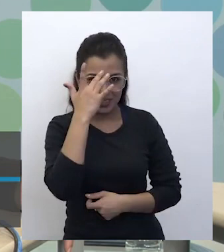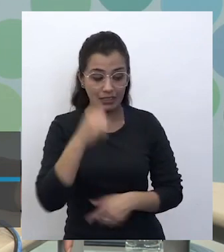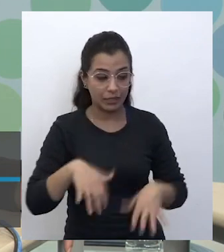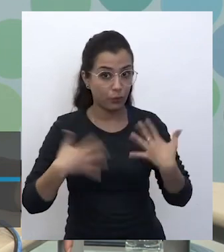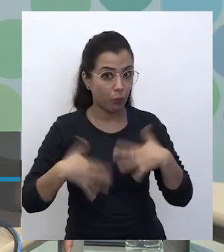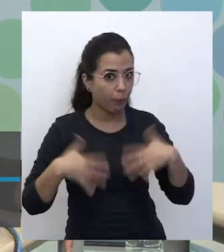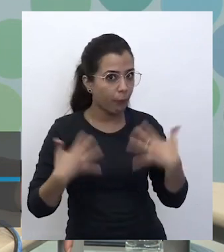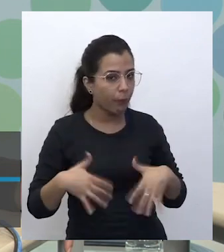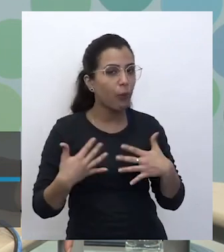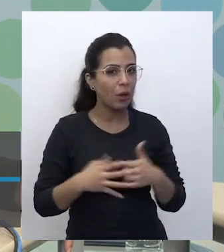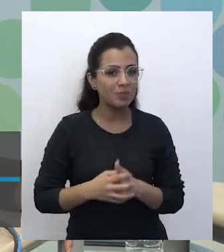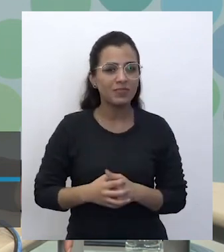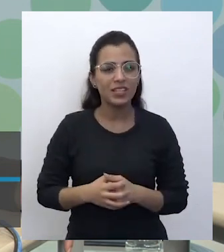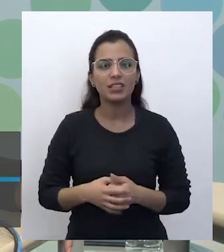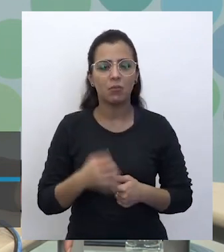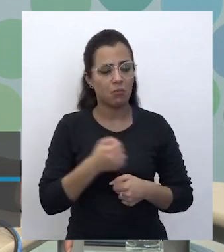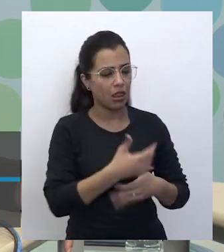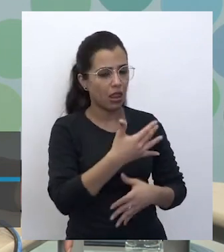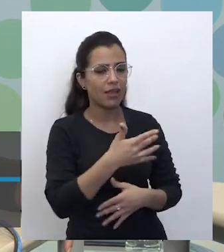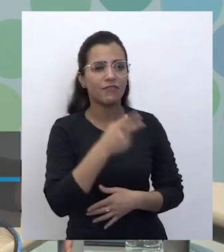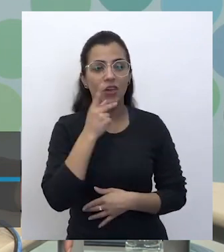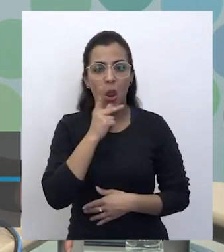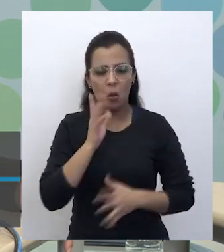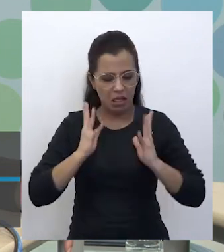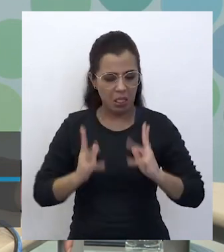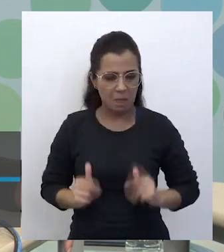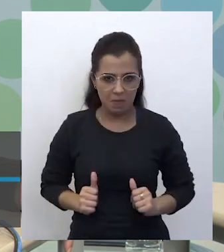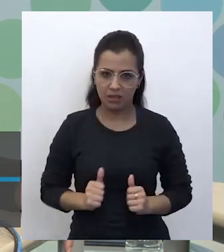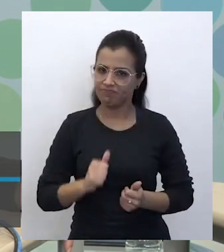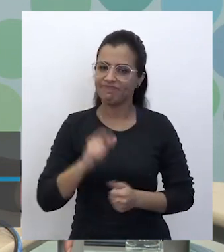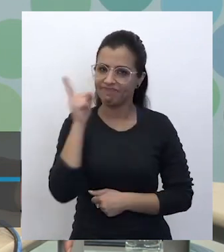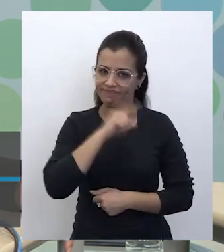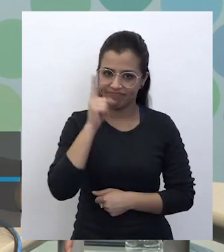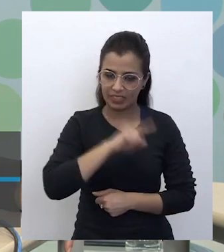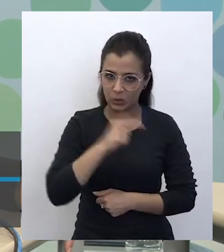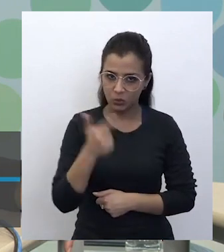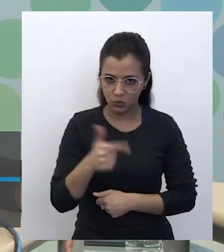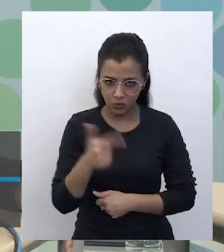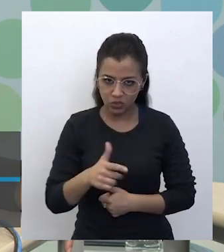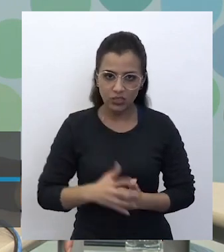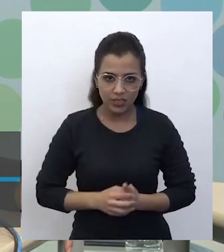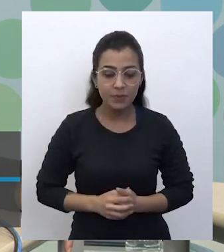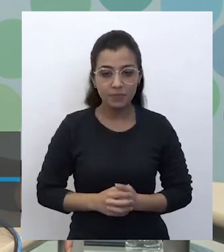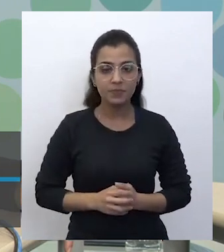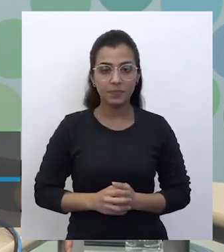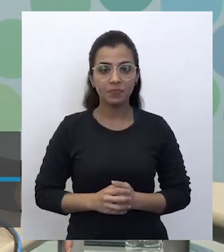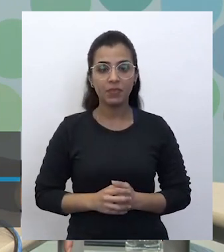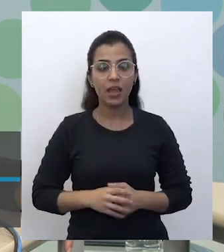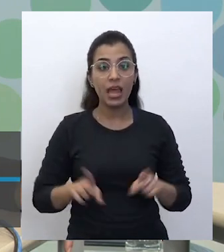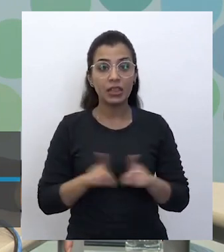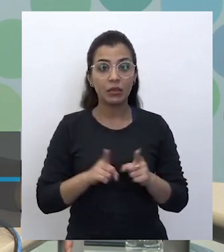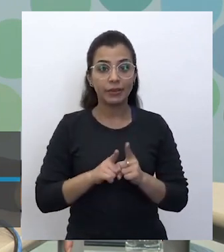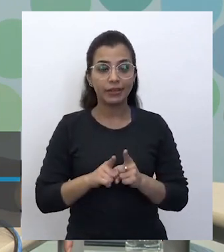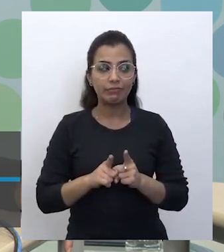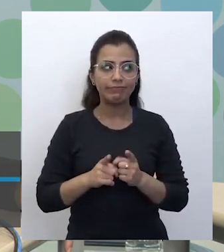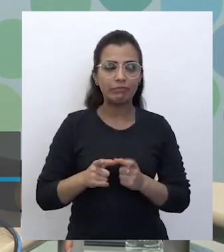aqui. Eles sem higiene, a Adriele diz sem higiene também, eles estão tenso, uma vida